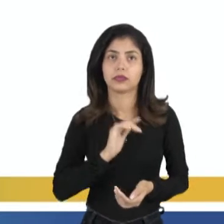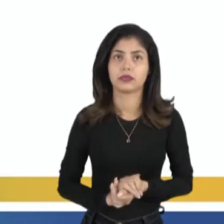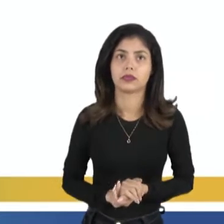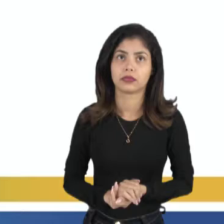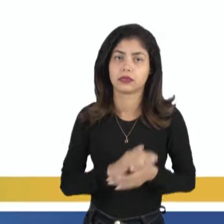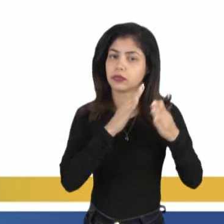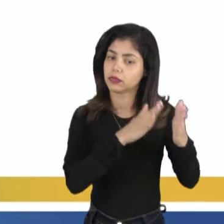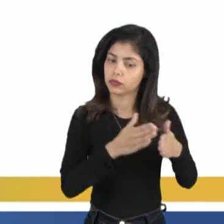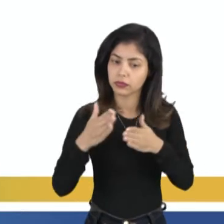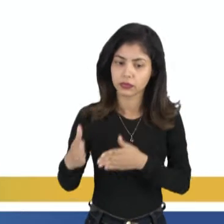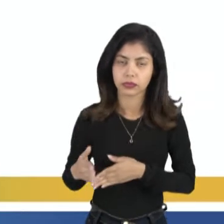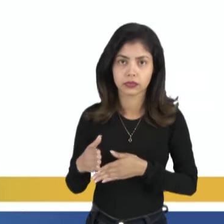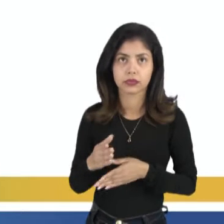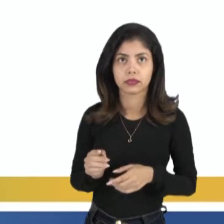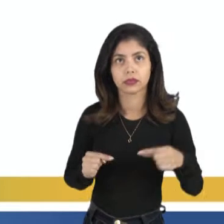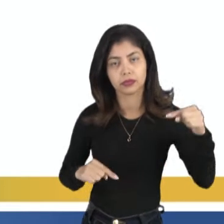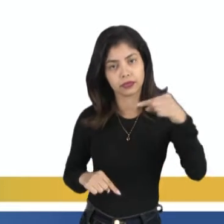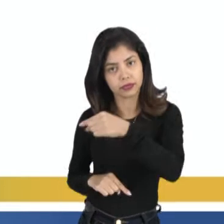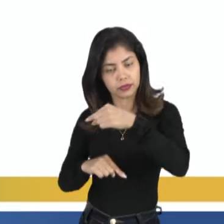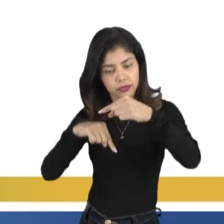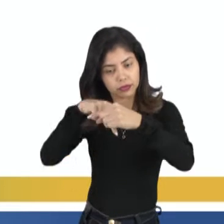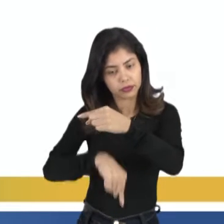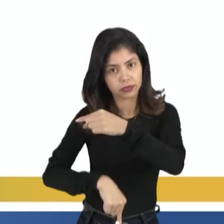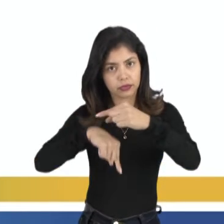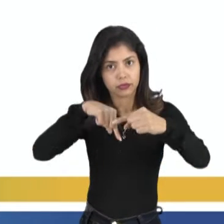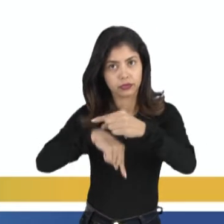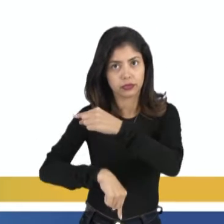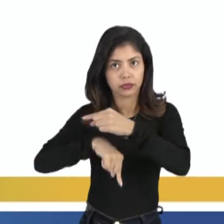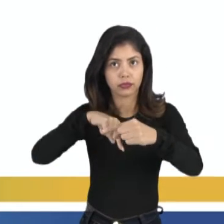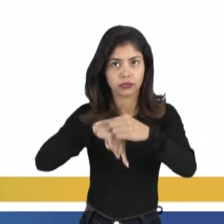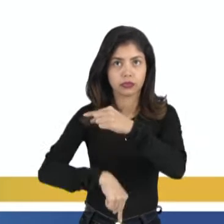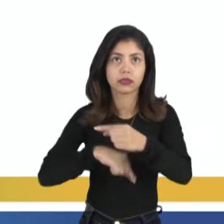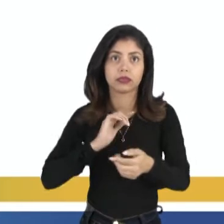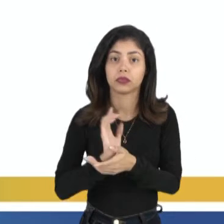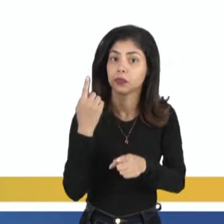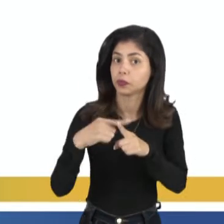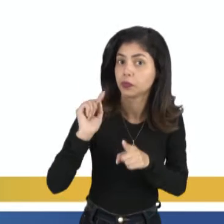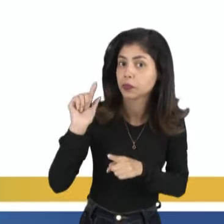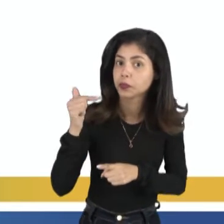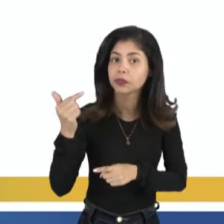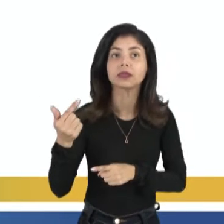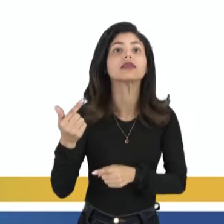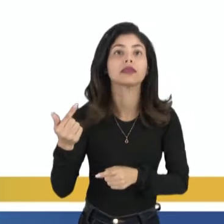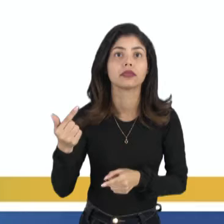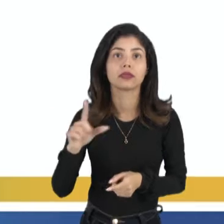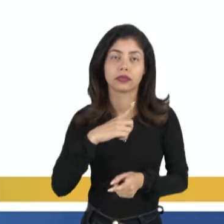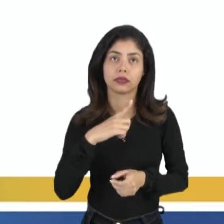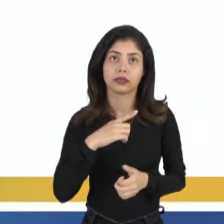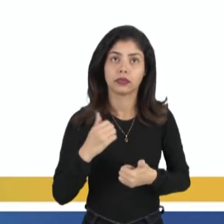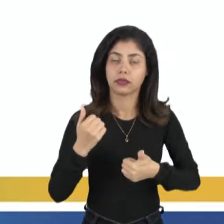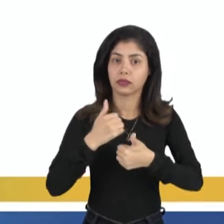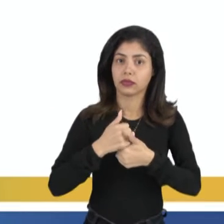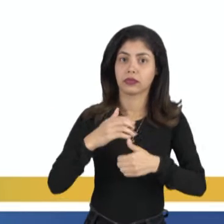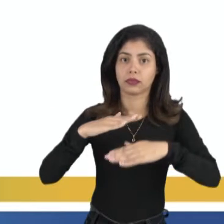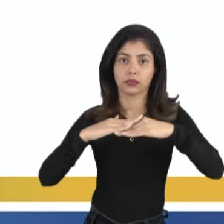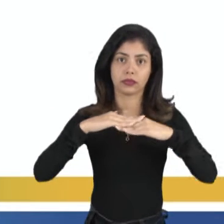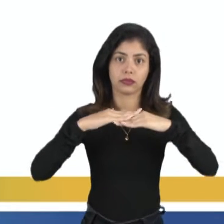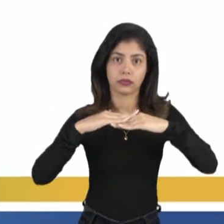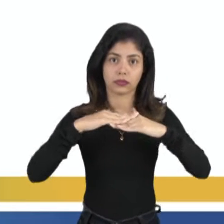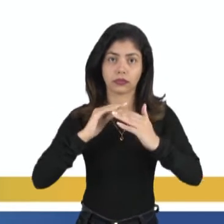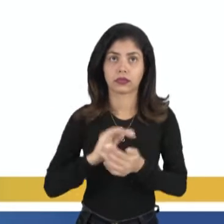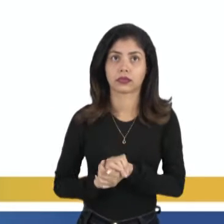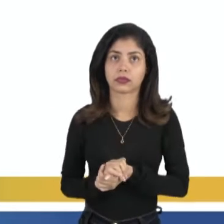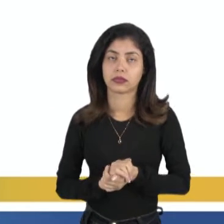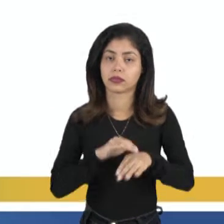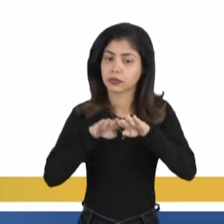é uma parte da setinha vermelha. Uma parte do peso, porque a outra parte está apoiada aí na